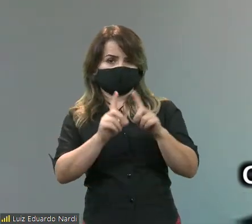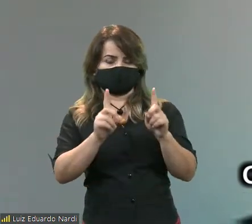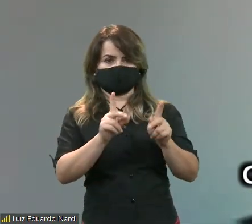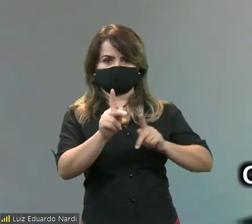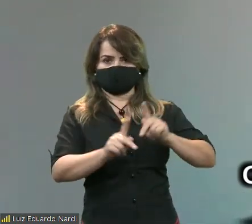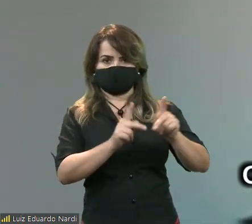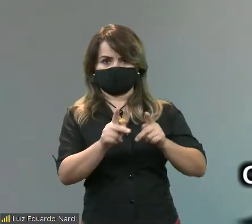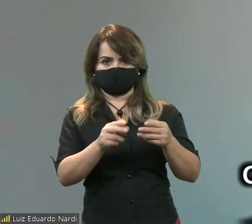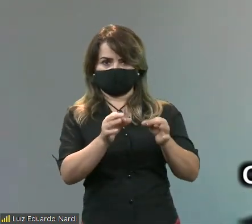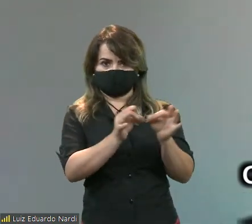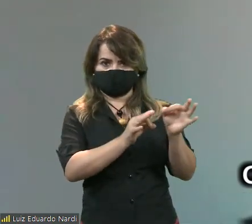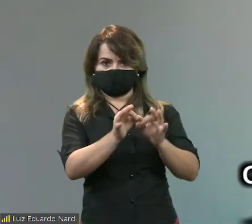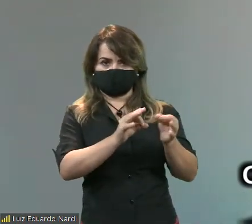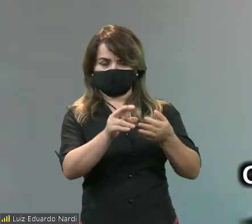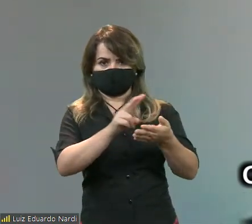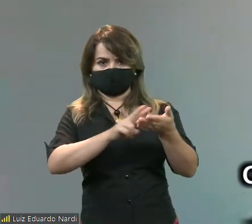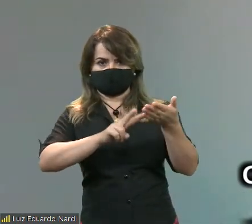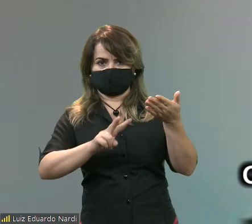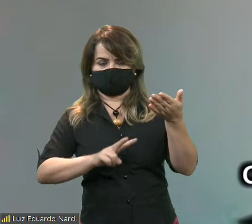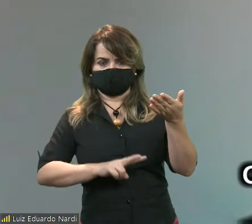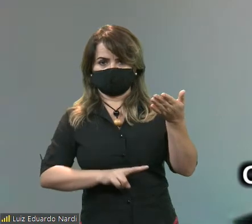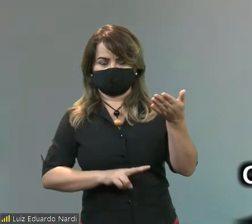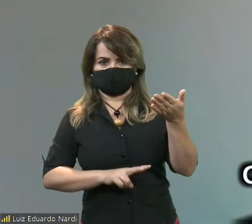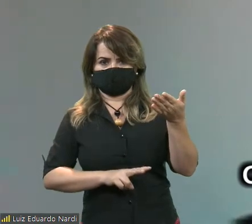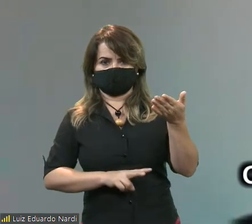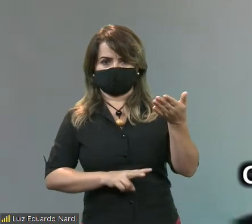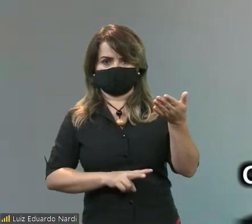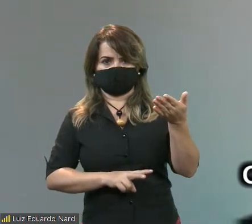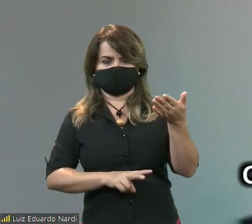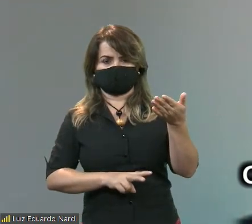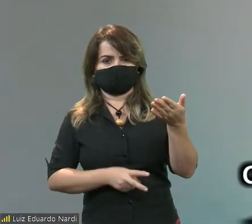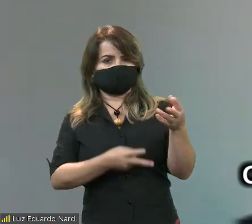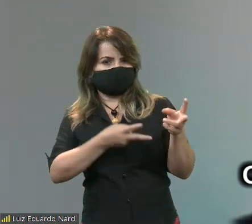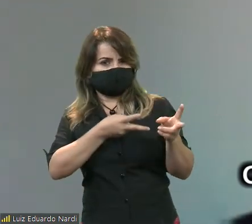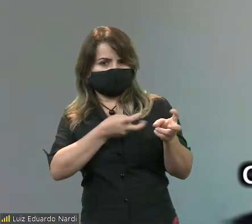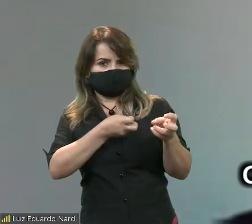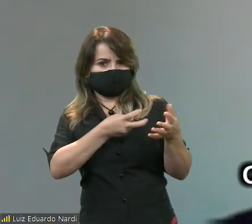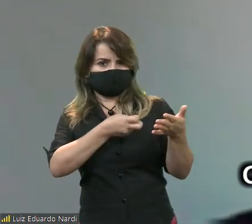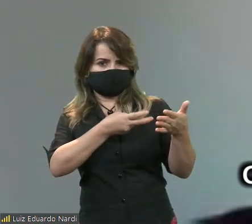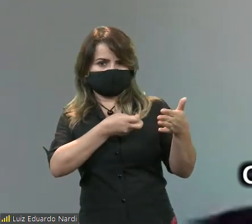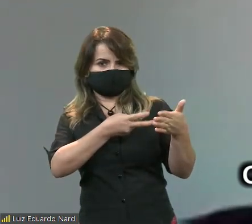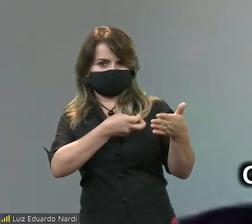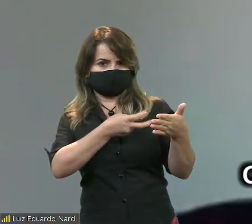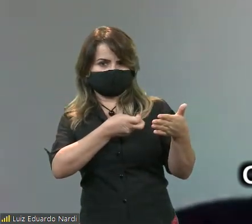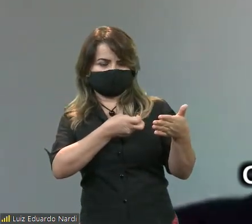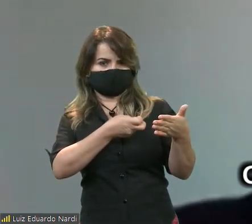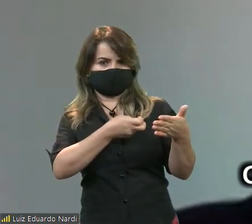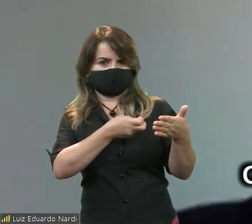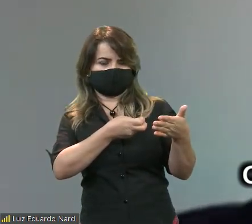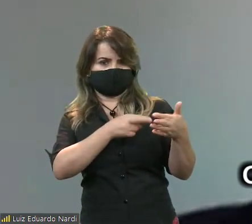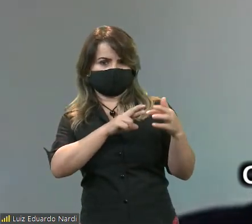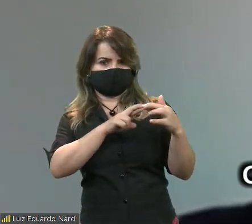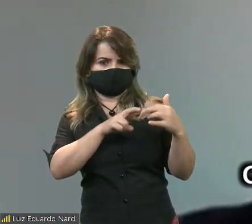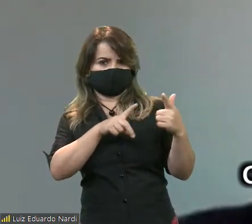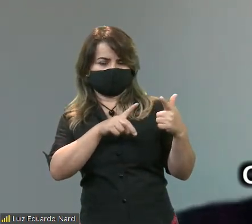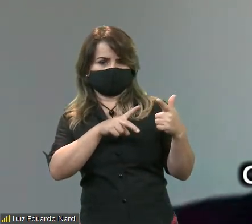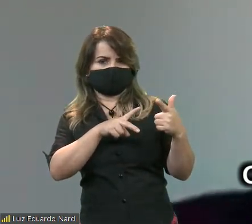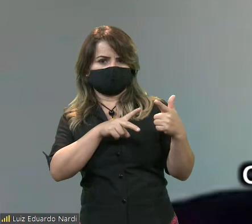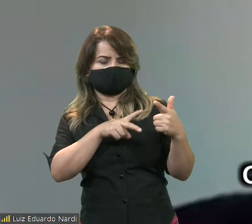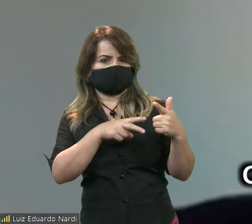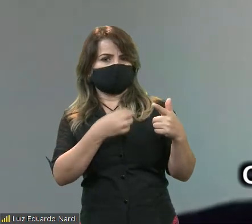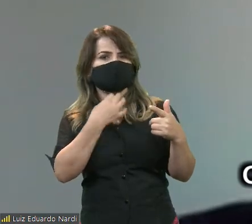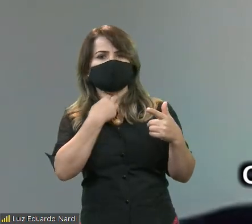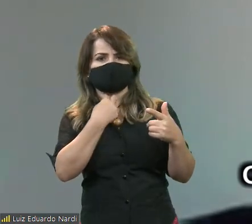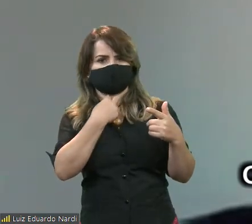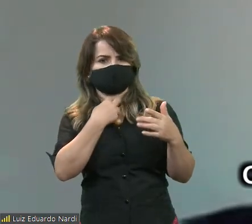meu prezado vereador Maurício Roberto, quem o lê percebe que ele não é passível de uma emenda